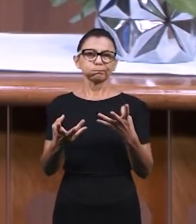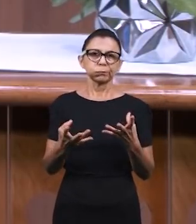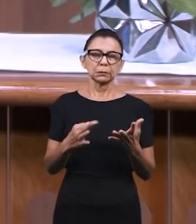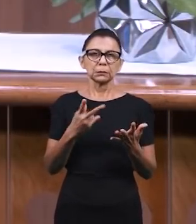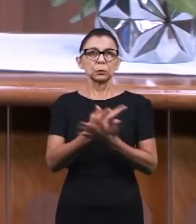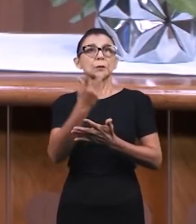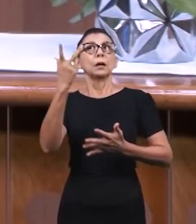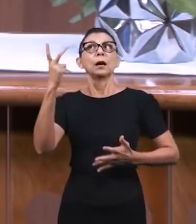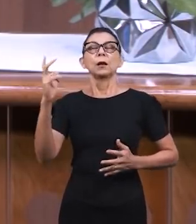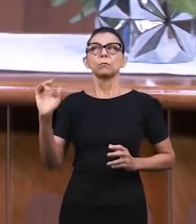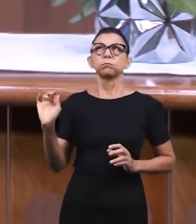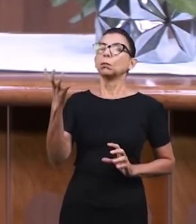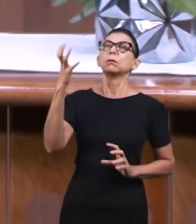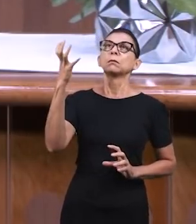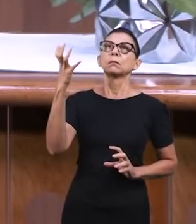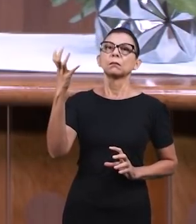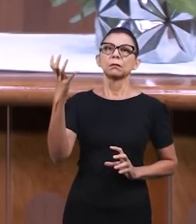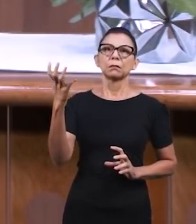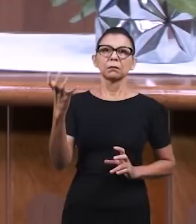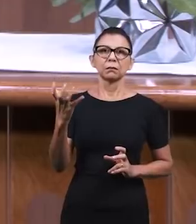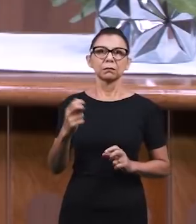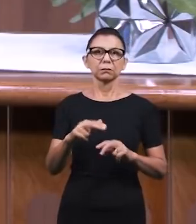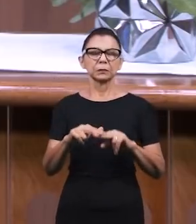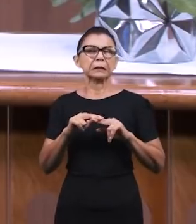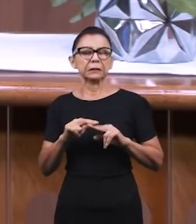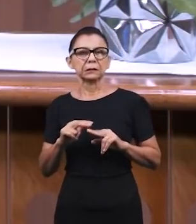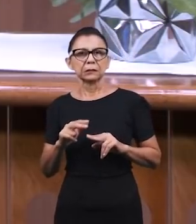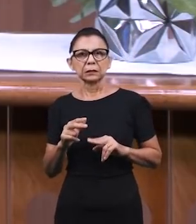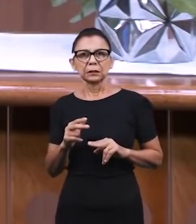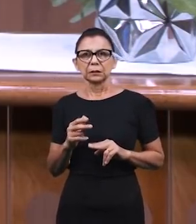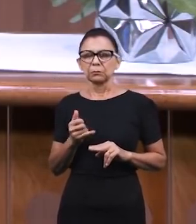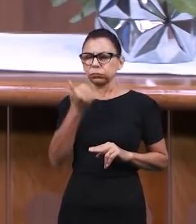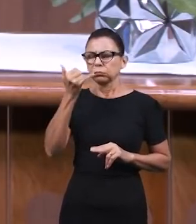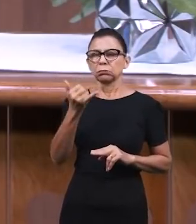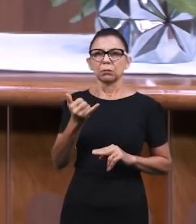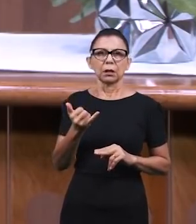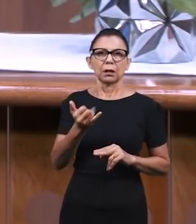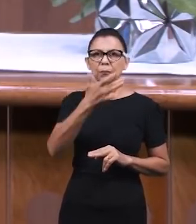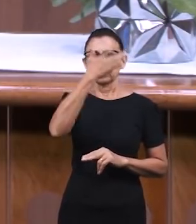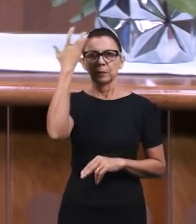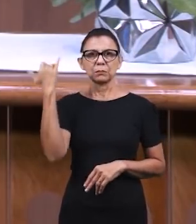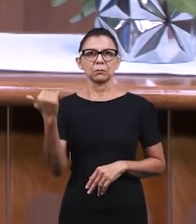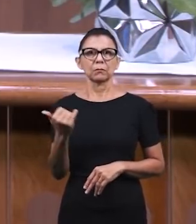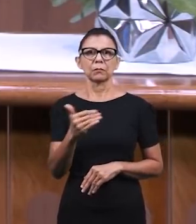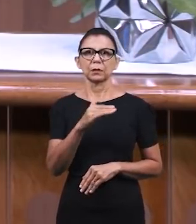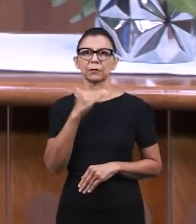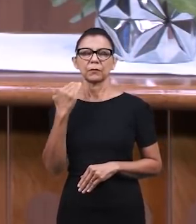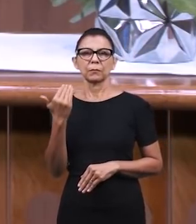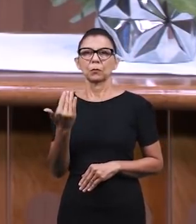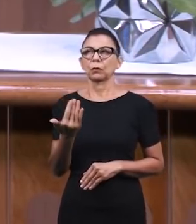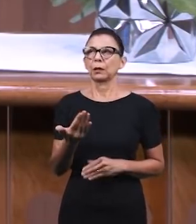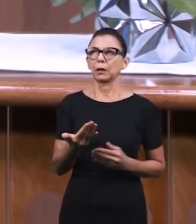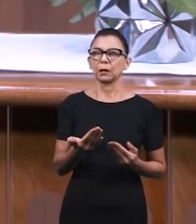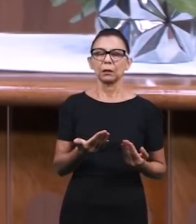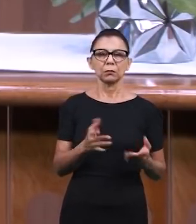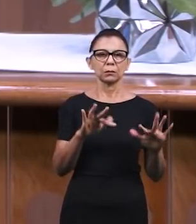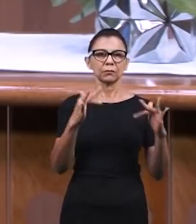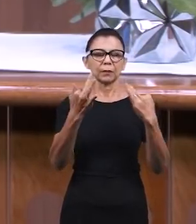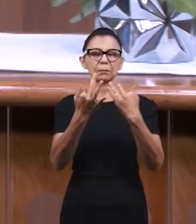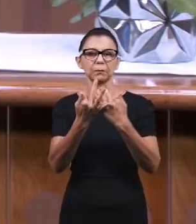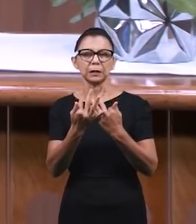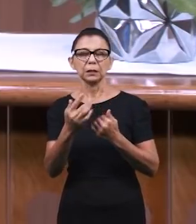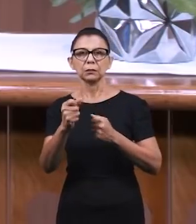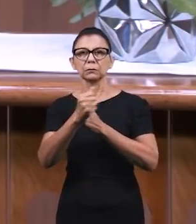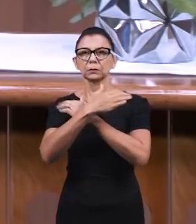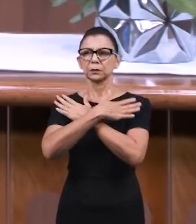depressão por uma causa, por um motivo qualquer. Você perdeu um familiar, você perdeu o